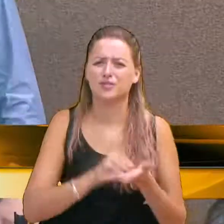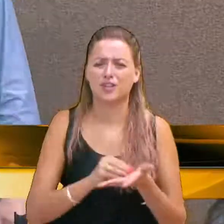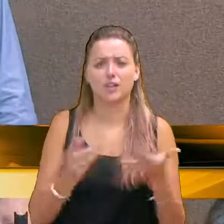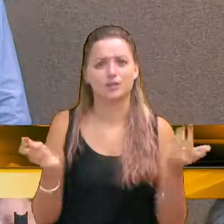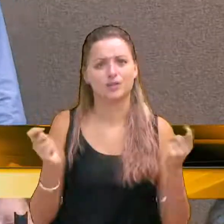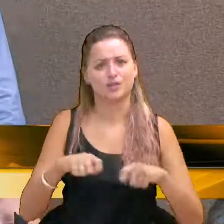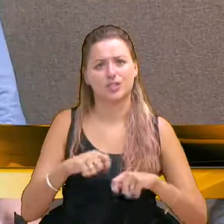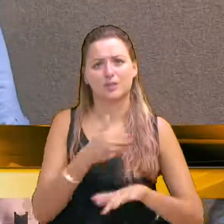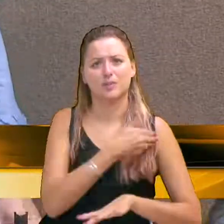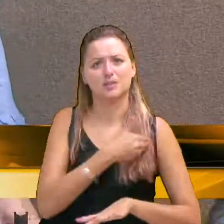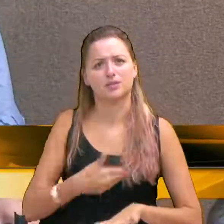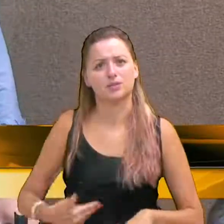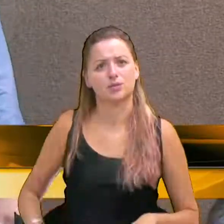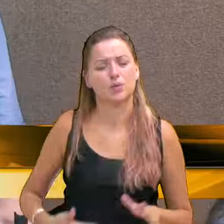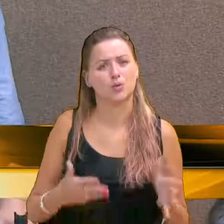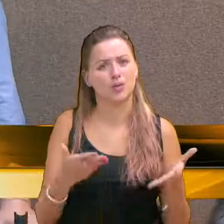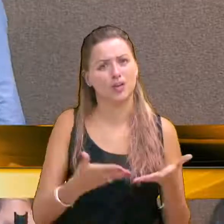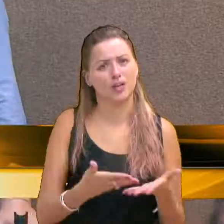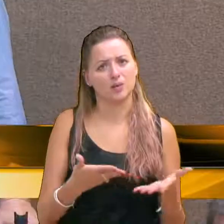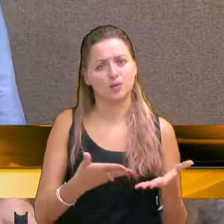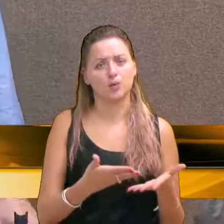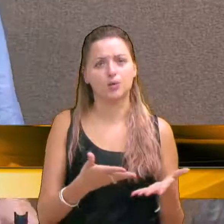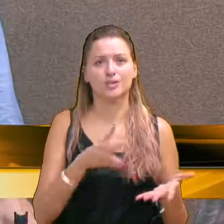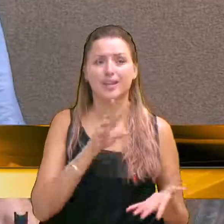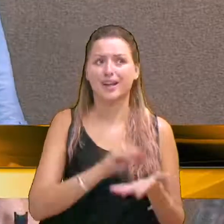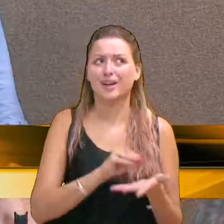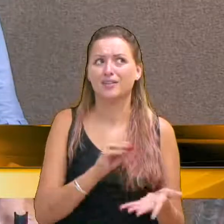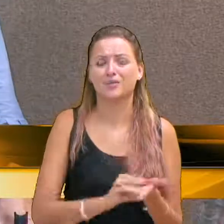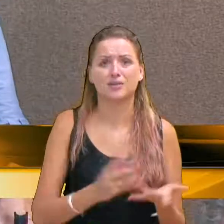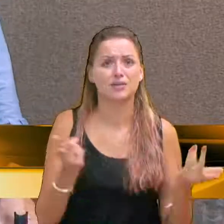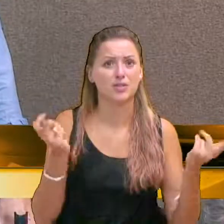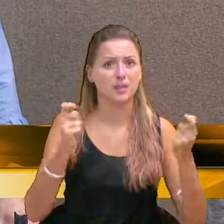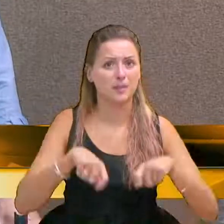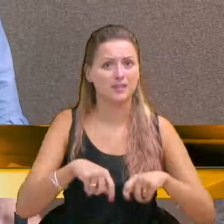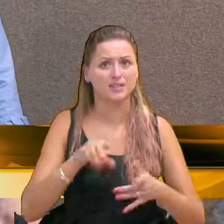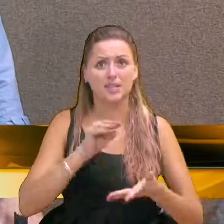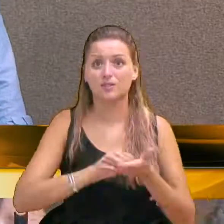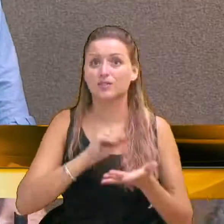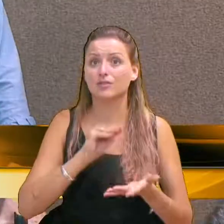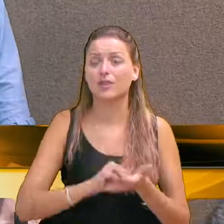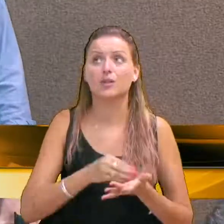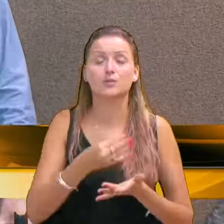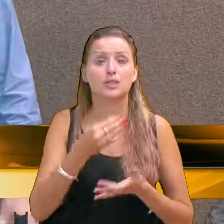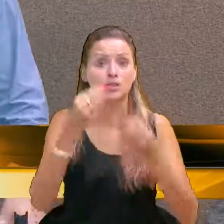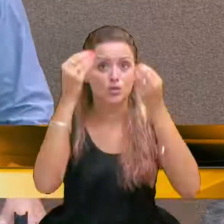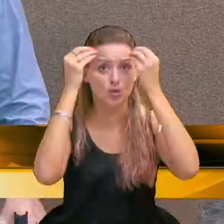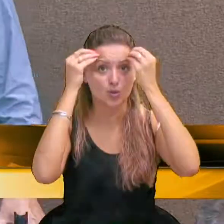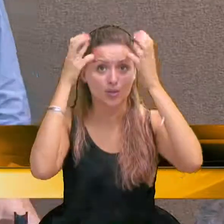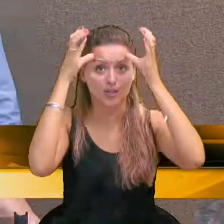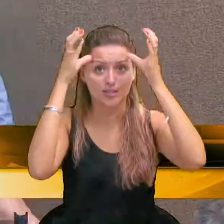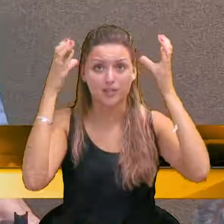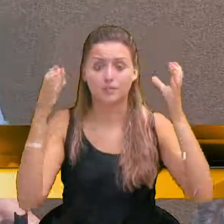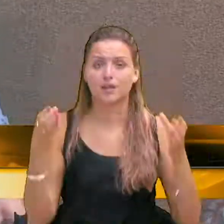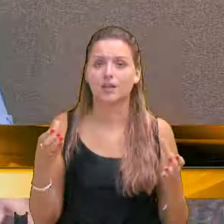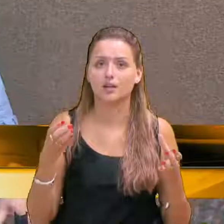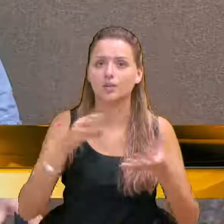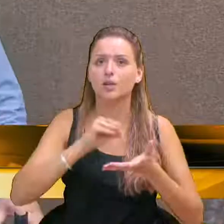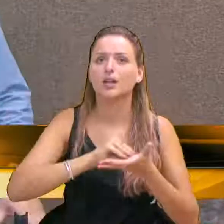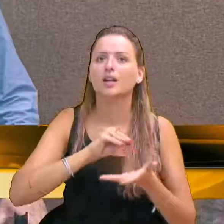incompetência dessa administração, o amadorismo dessa administração, a falta total